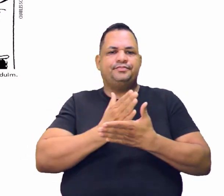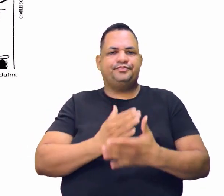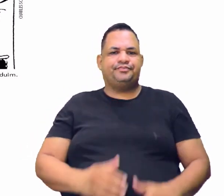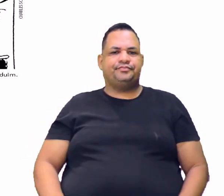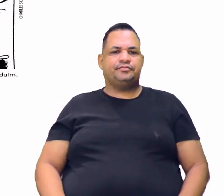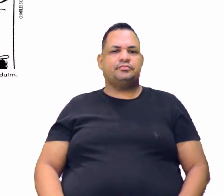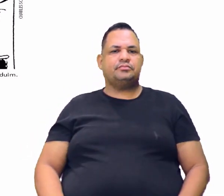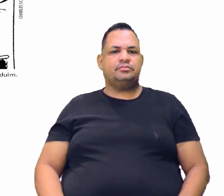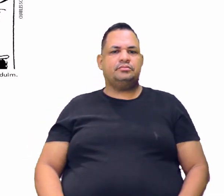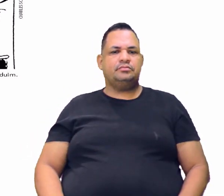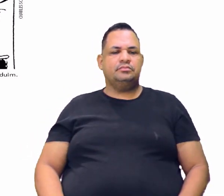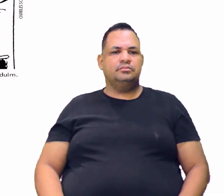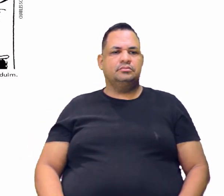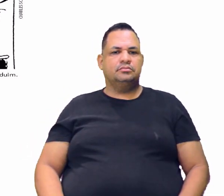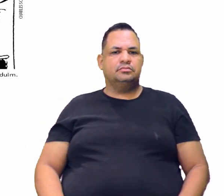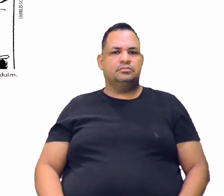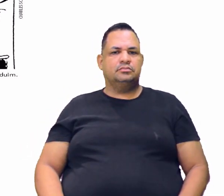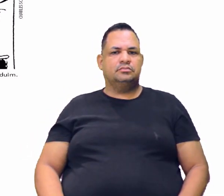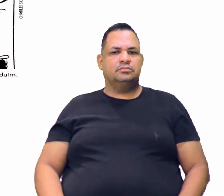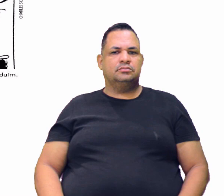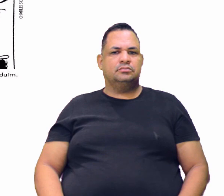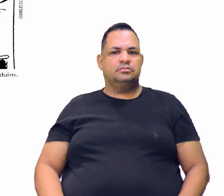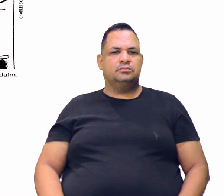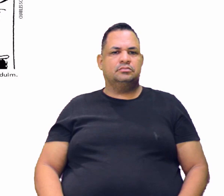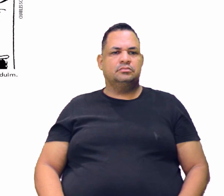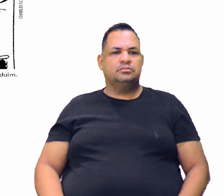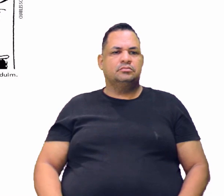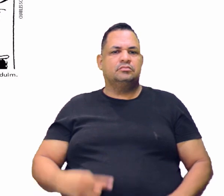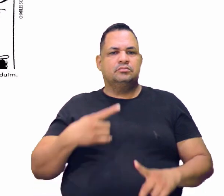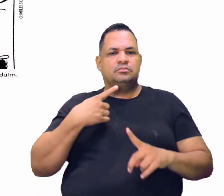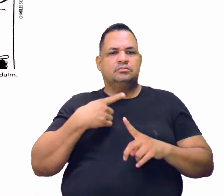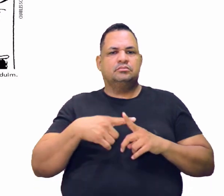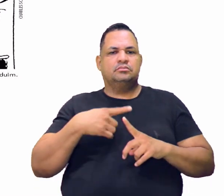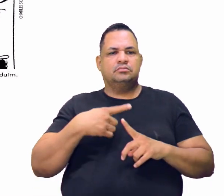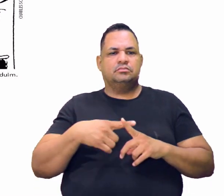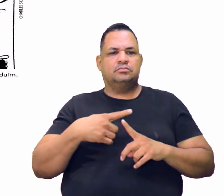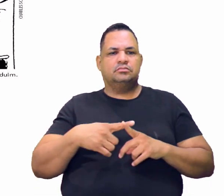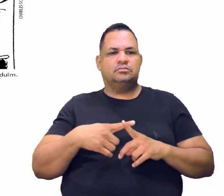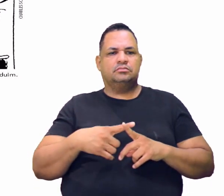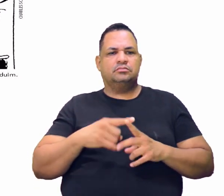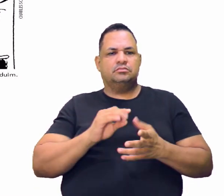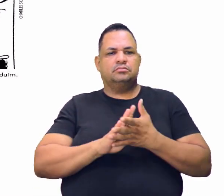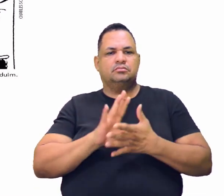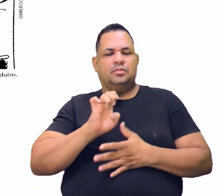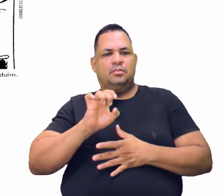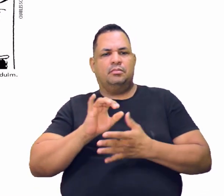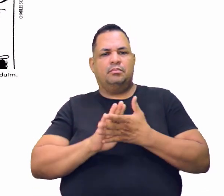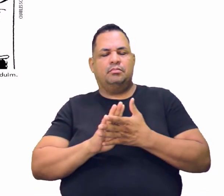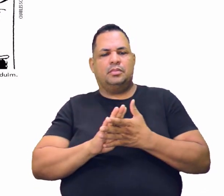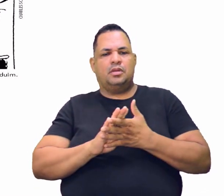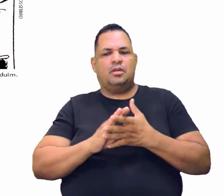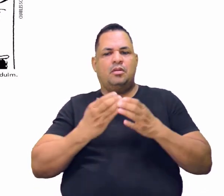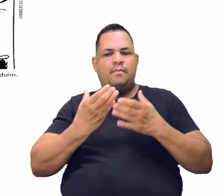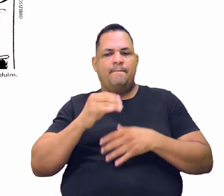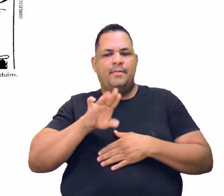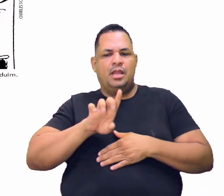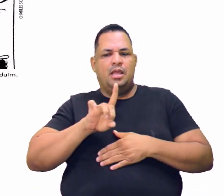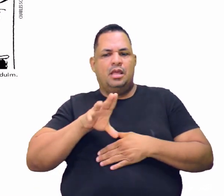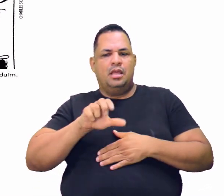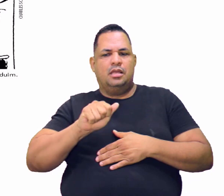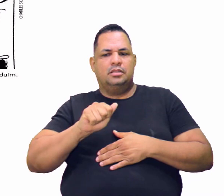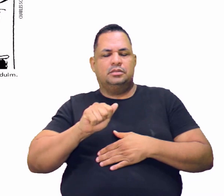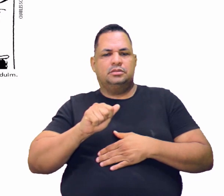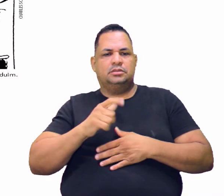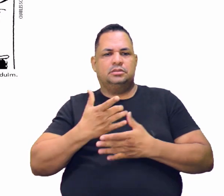Então, ó, meia. Então, por quê? É melancia. Aí, se eu fosse substituir, em vez